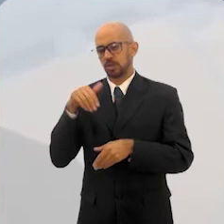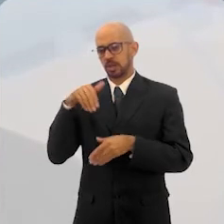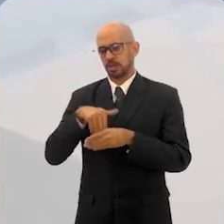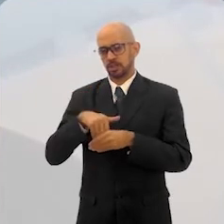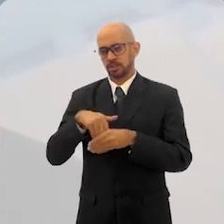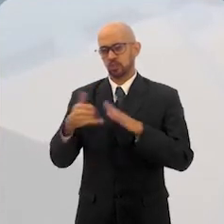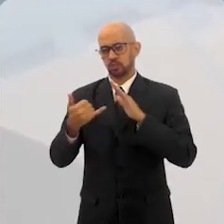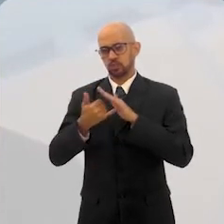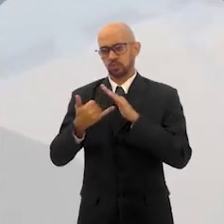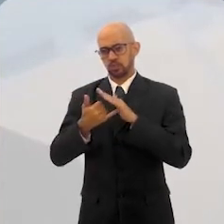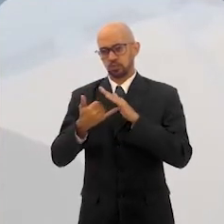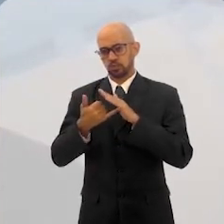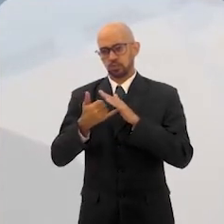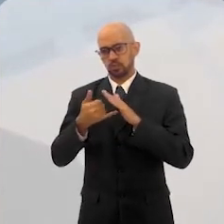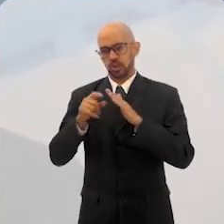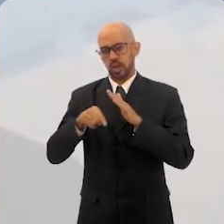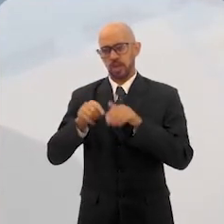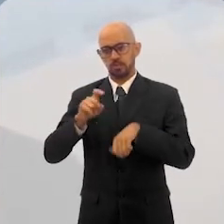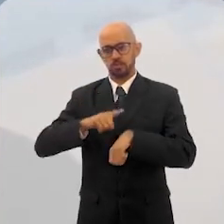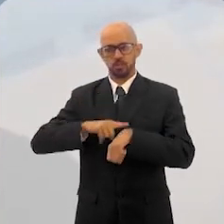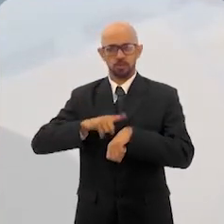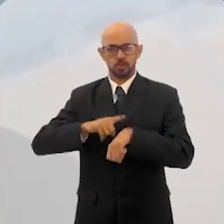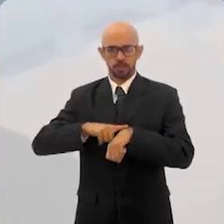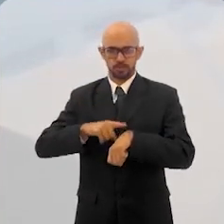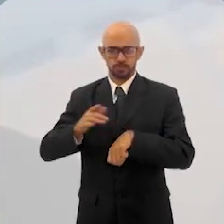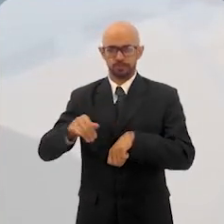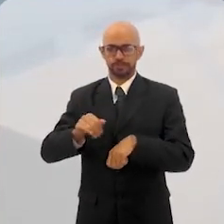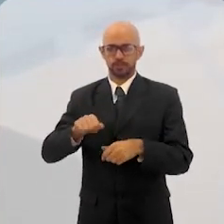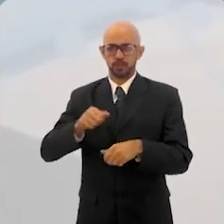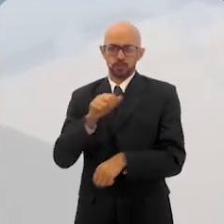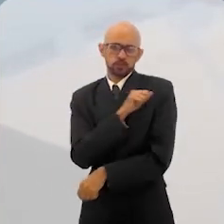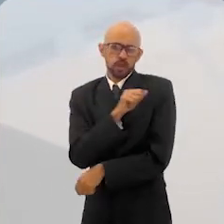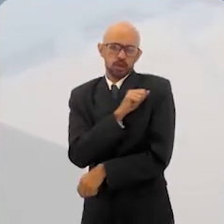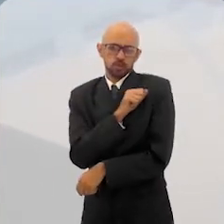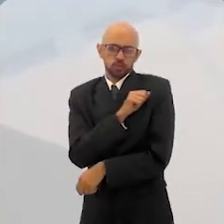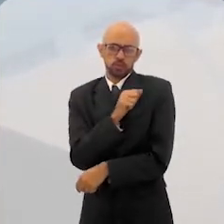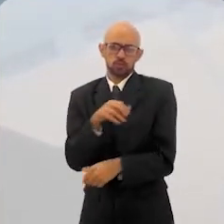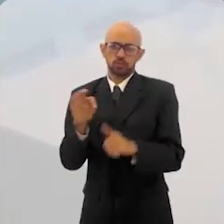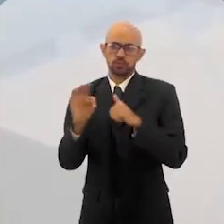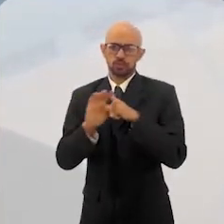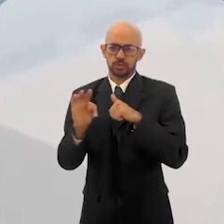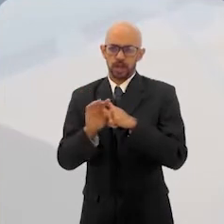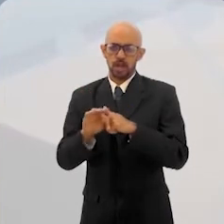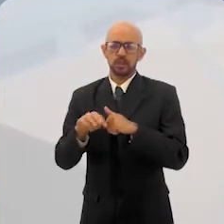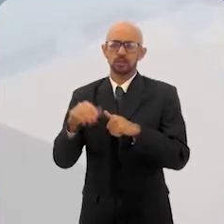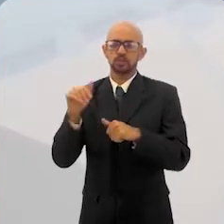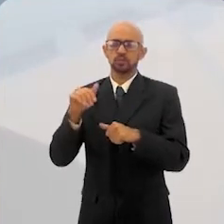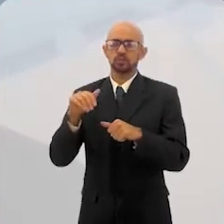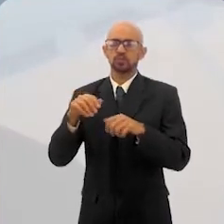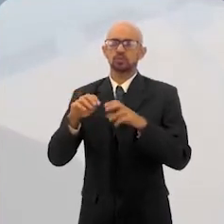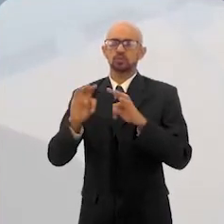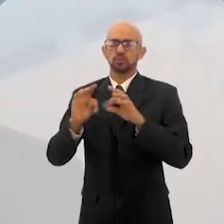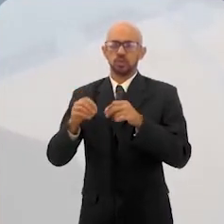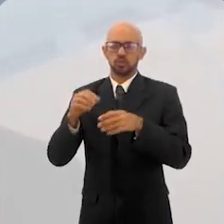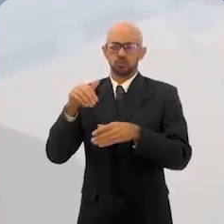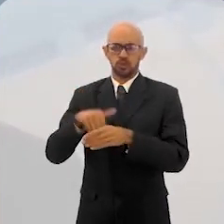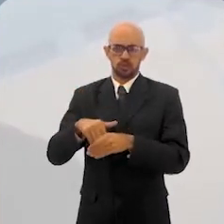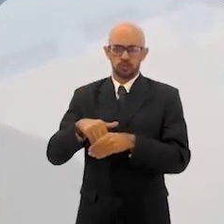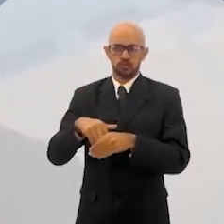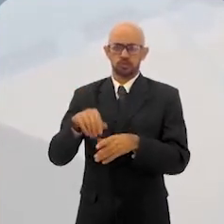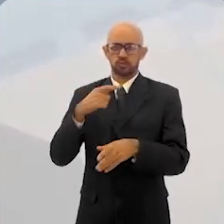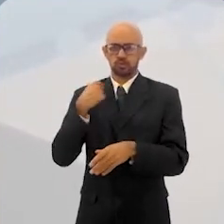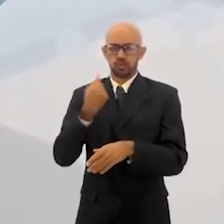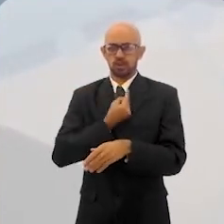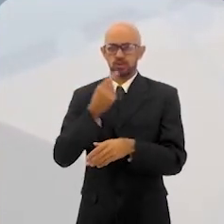do Instituto é por segmento. Então, os alunos votam, né, os técnicos administrativos votam, os professores votam. A gente ganhou